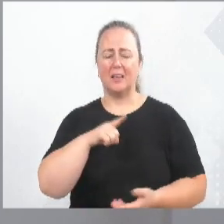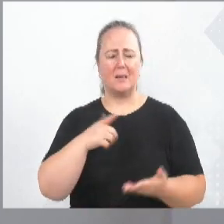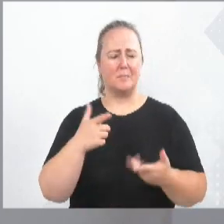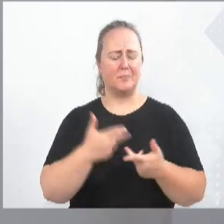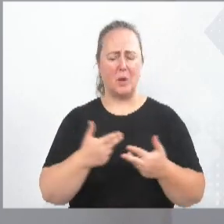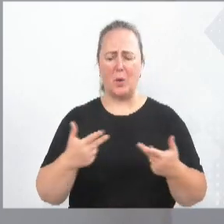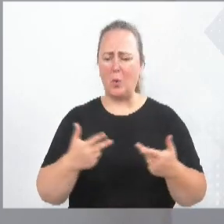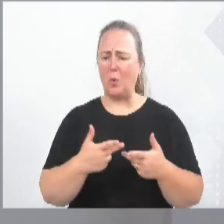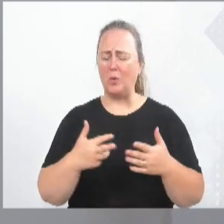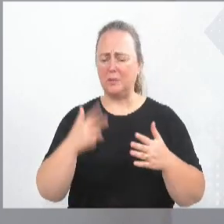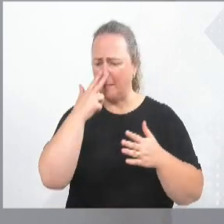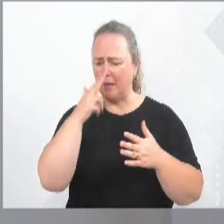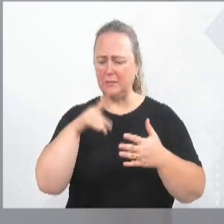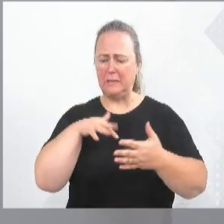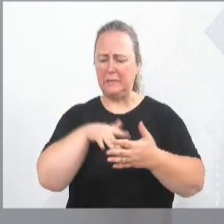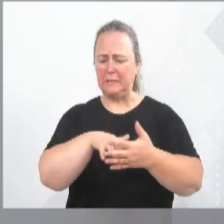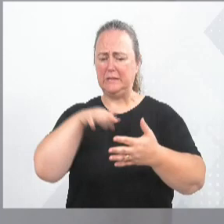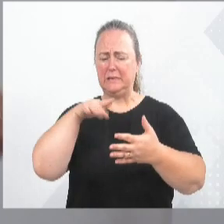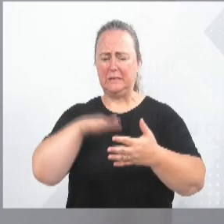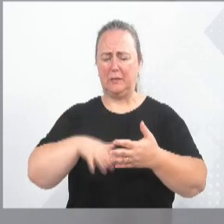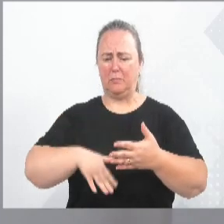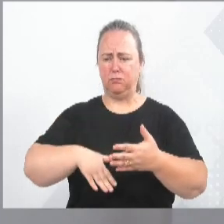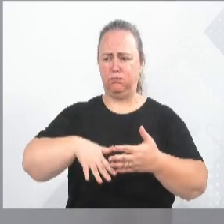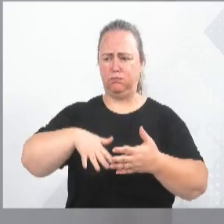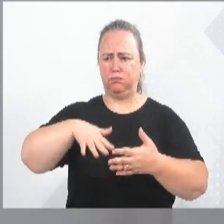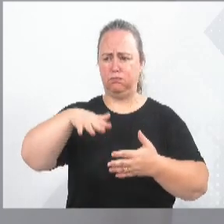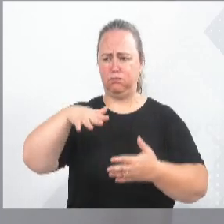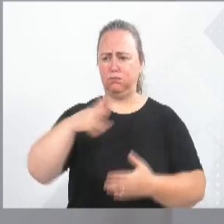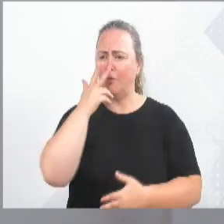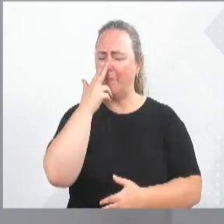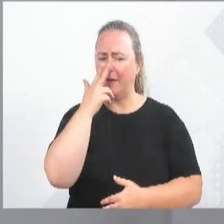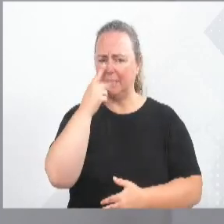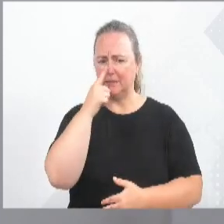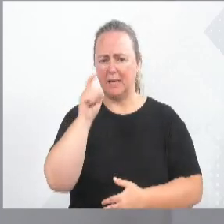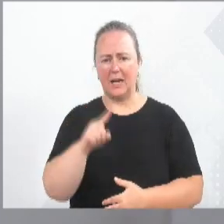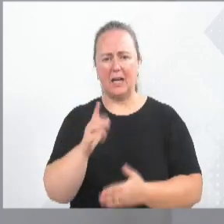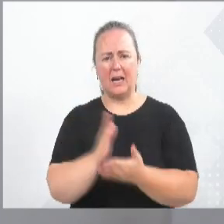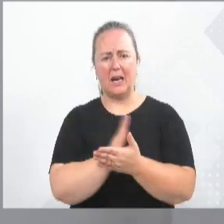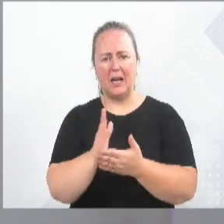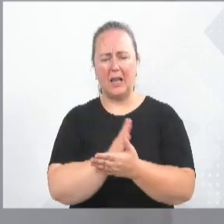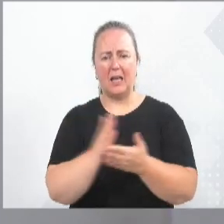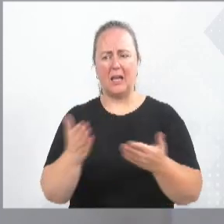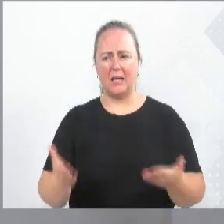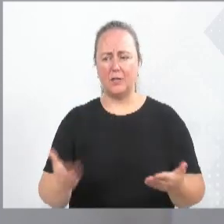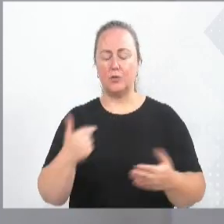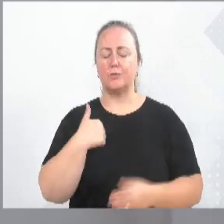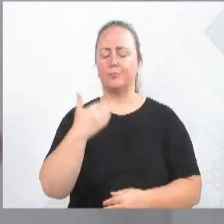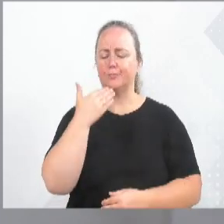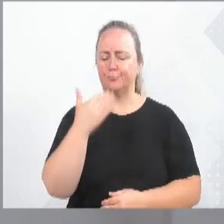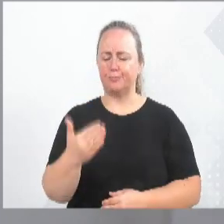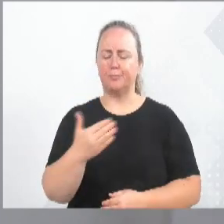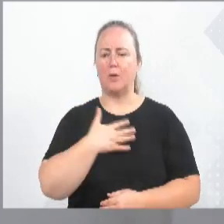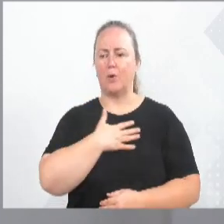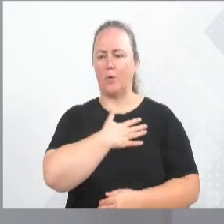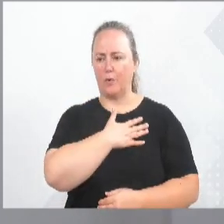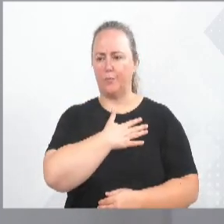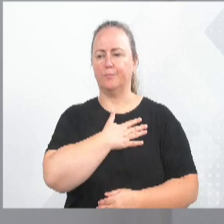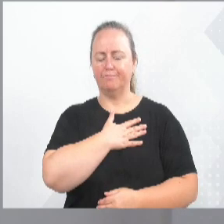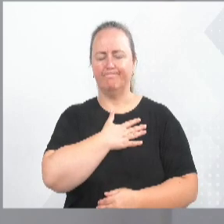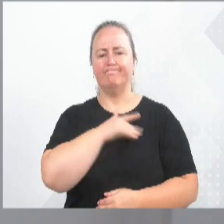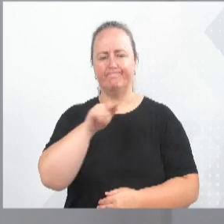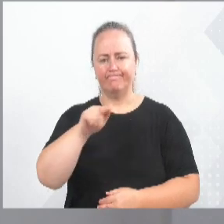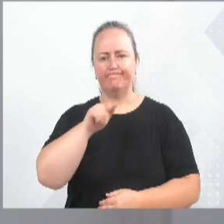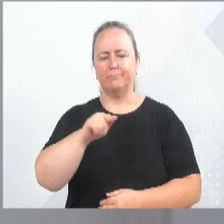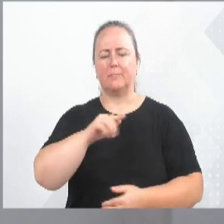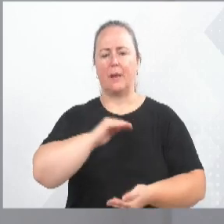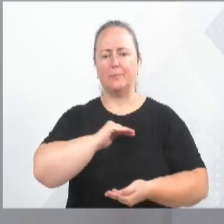concentrado Vereador Alemão então eu quero aqui solicitar ao coronel menestrina que agora é o momento de